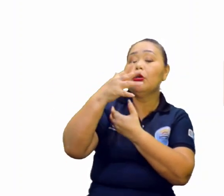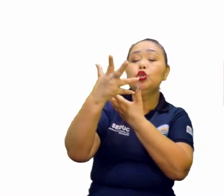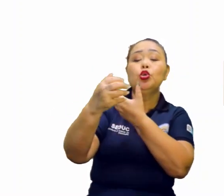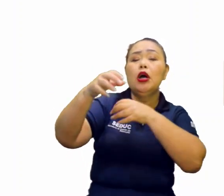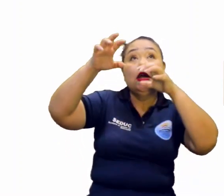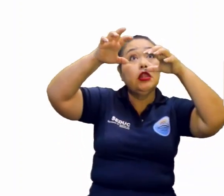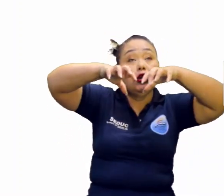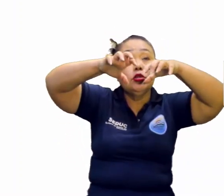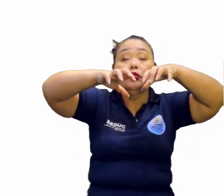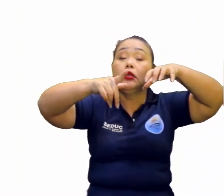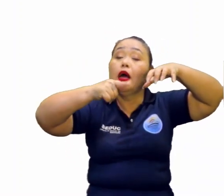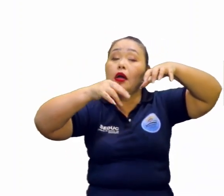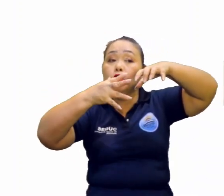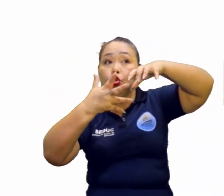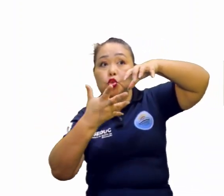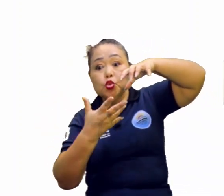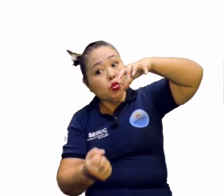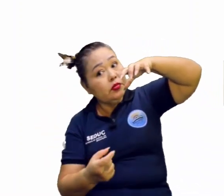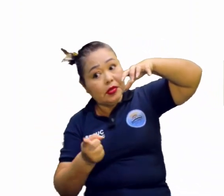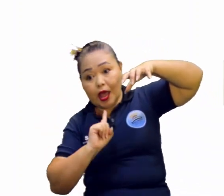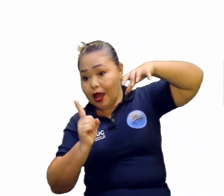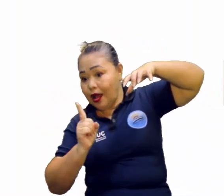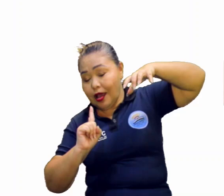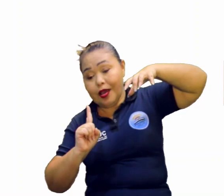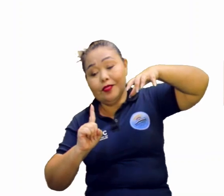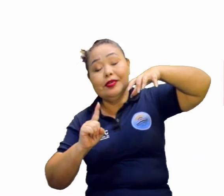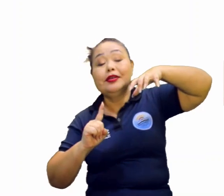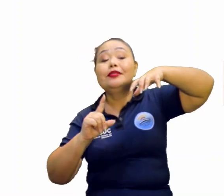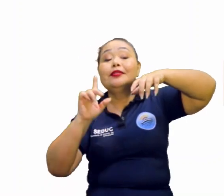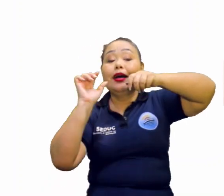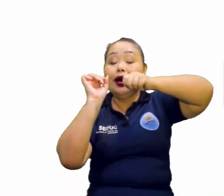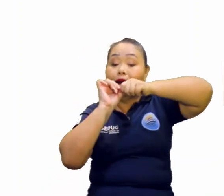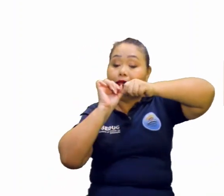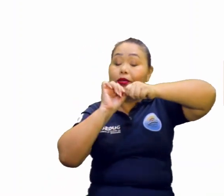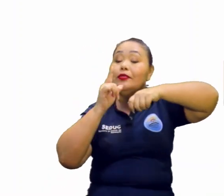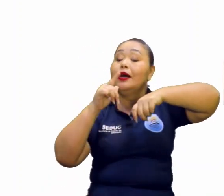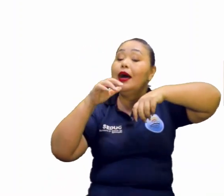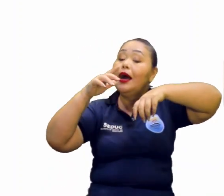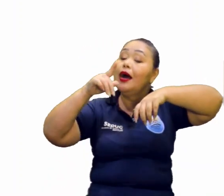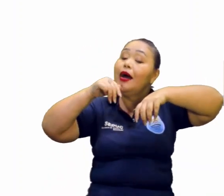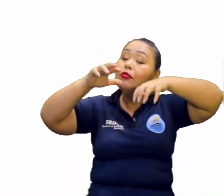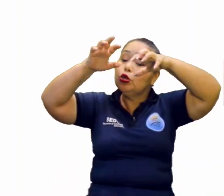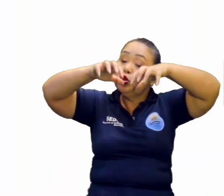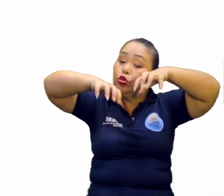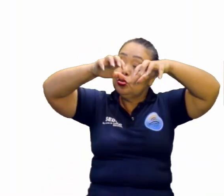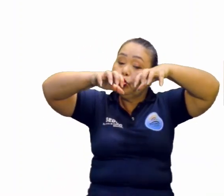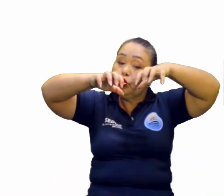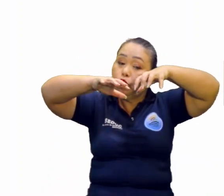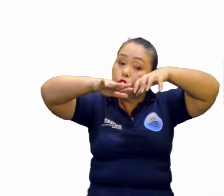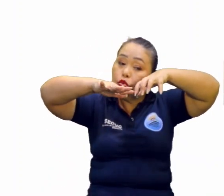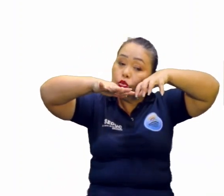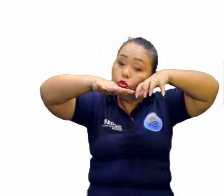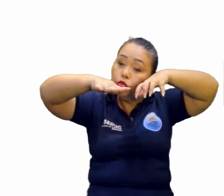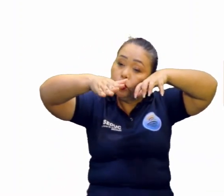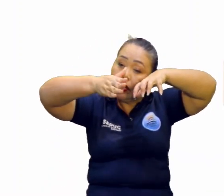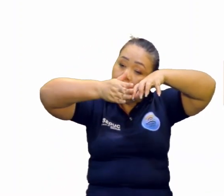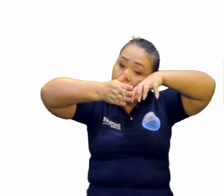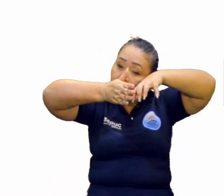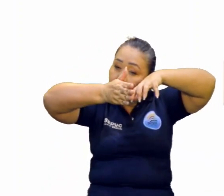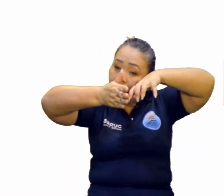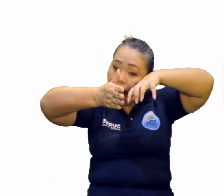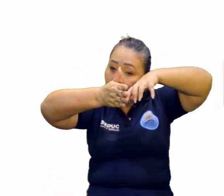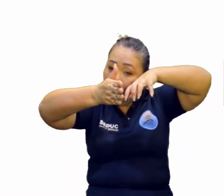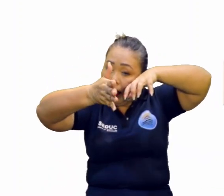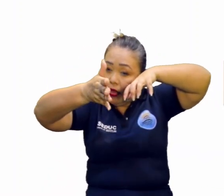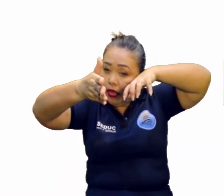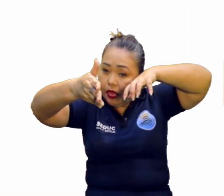Deus. Mas ele não vai, porque ele é agredido. E essa água, ela não consegue, ela vai escorrer por um caminho. Ela vai encontrar um caminho, vai virar para outro lugar, mas ela